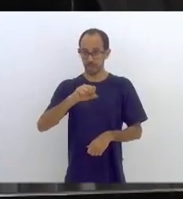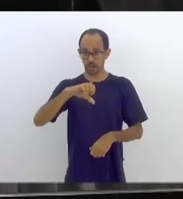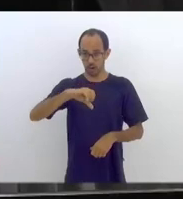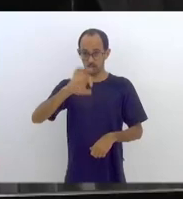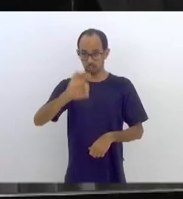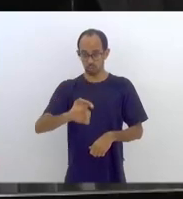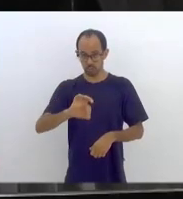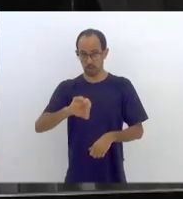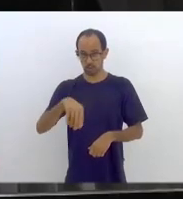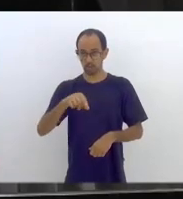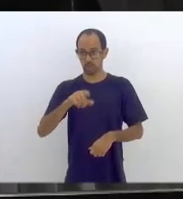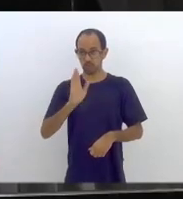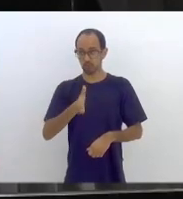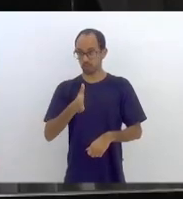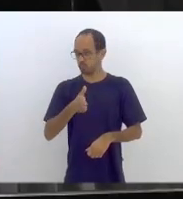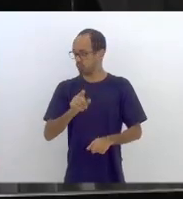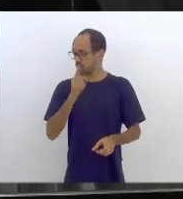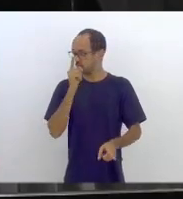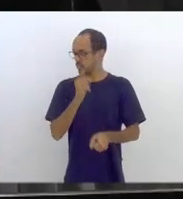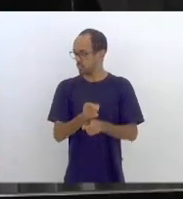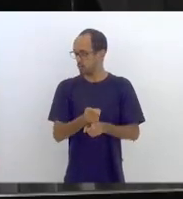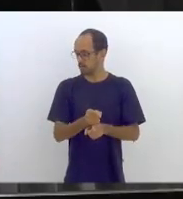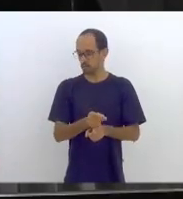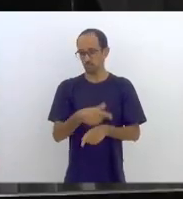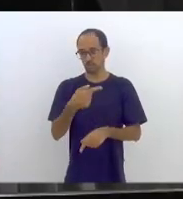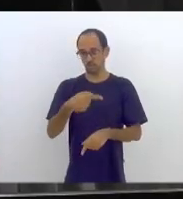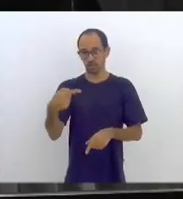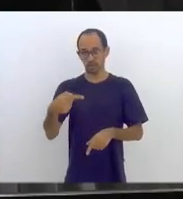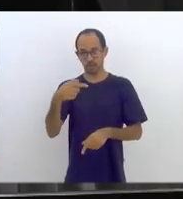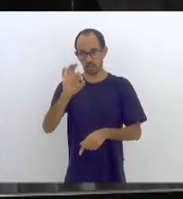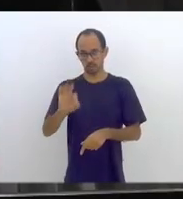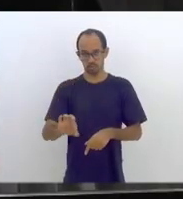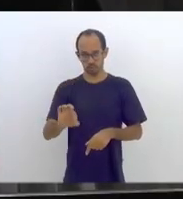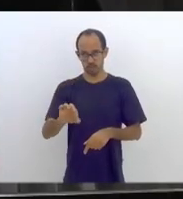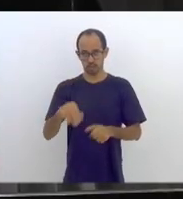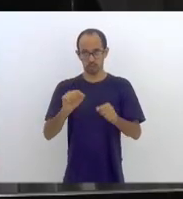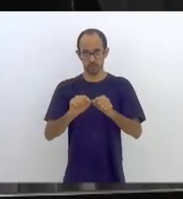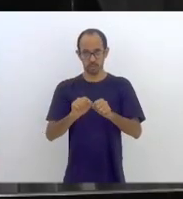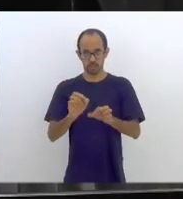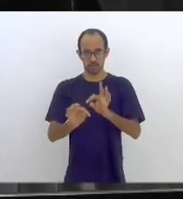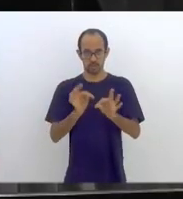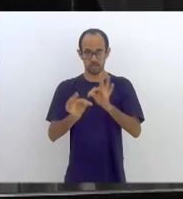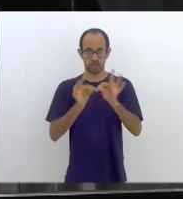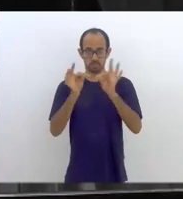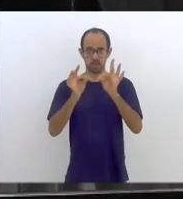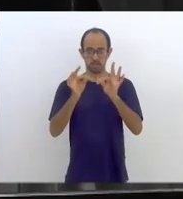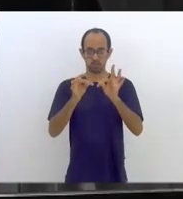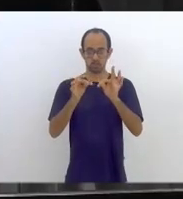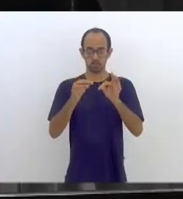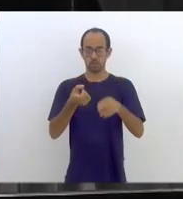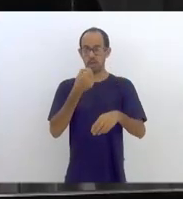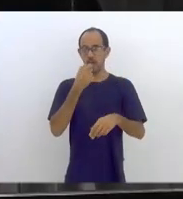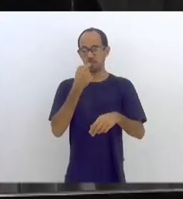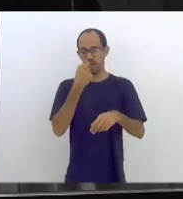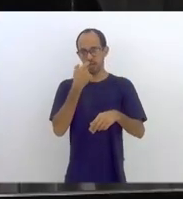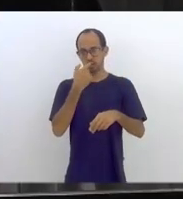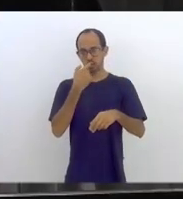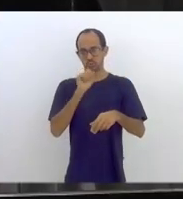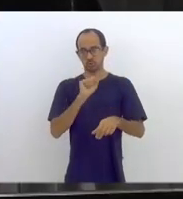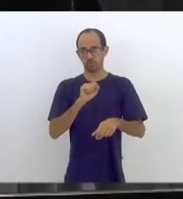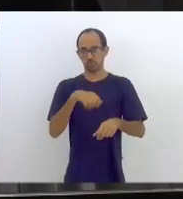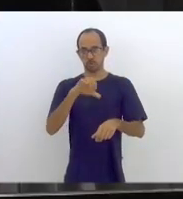diagnosticadas 17% fazem tratamentos com antirretrovirais e